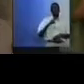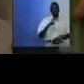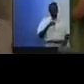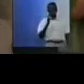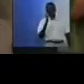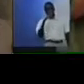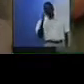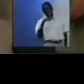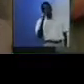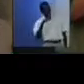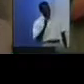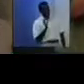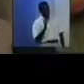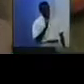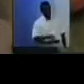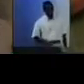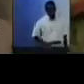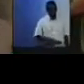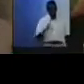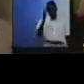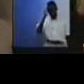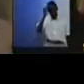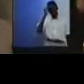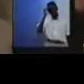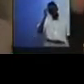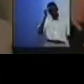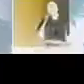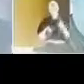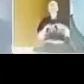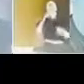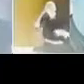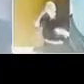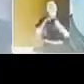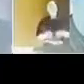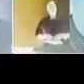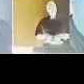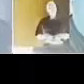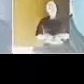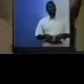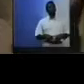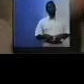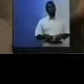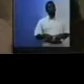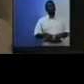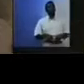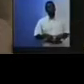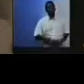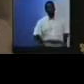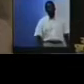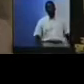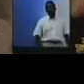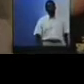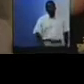Pode colocar perfume, do jeito que for. Aquele cheiro, fica. O cheiro está no suor. Eu